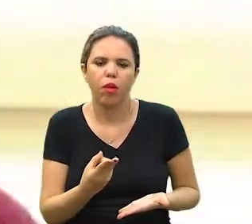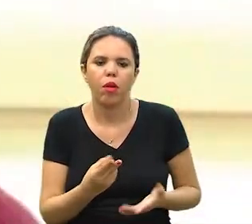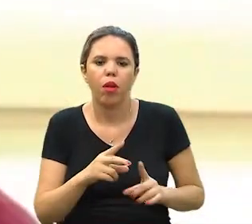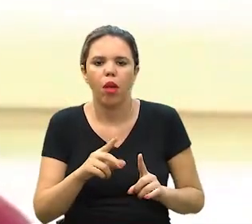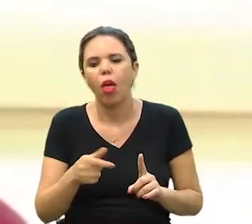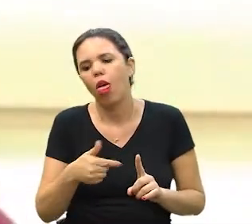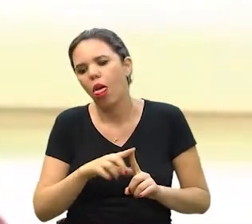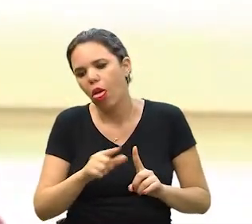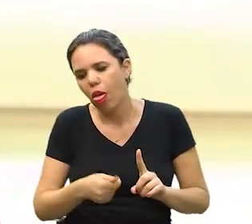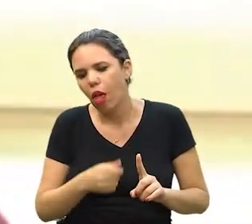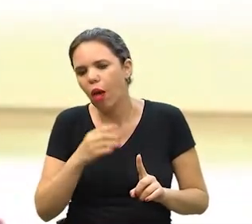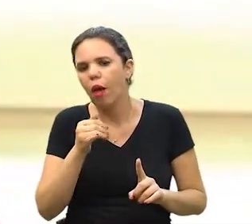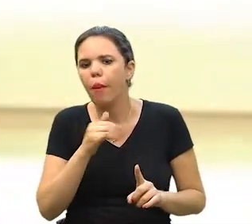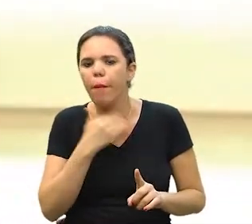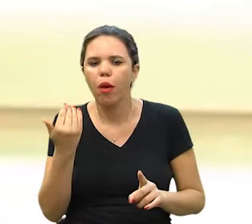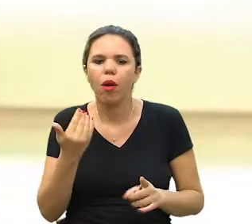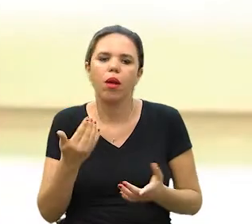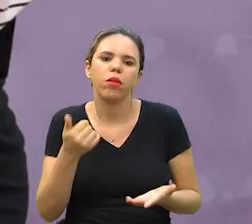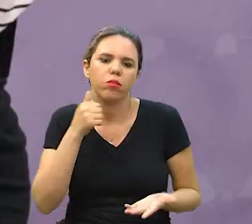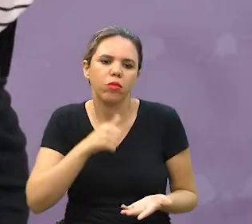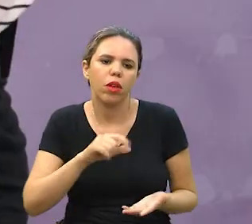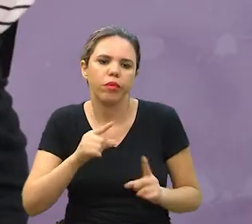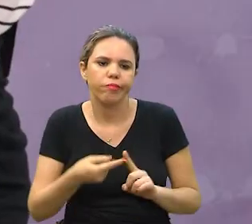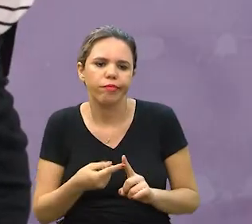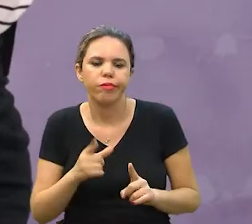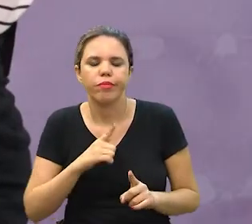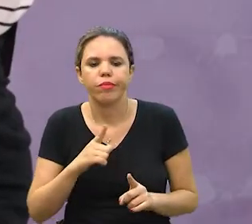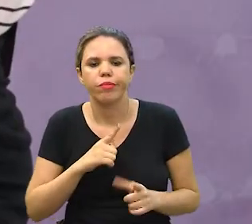um abortamento da paciente. A